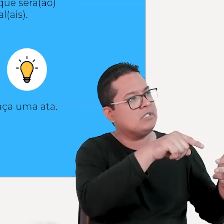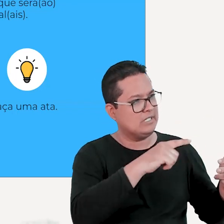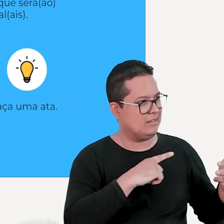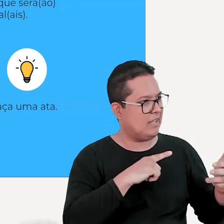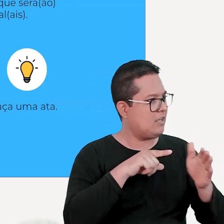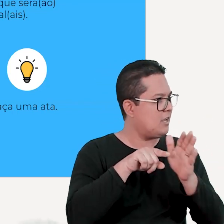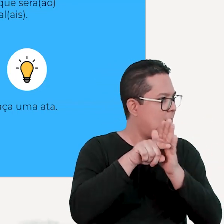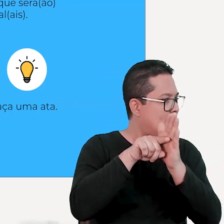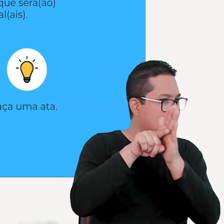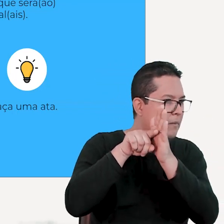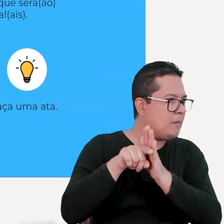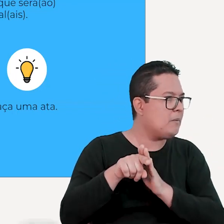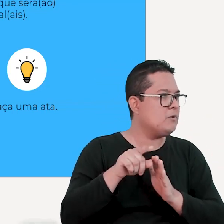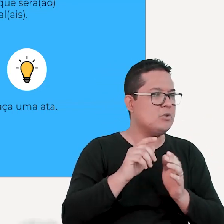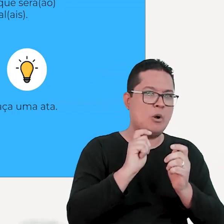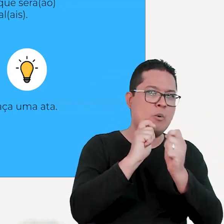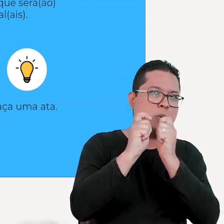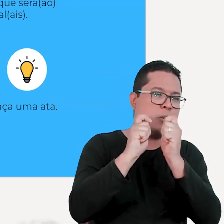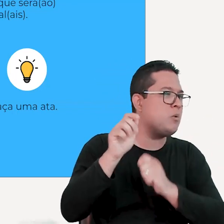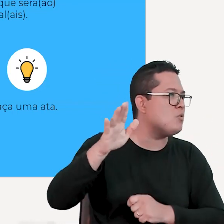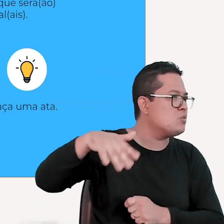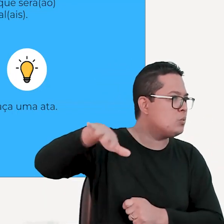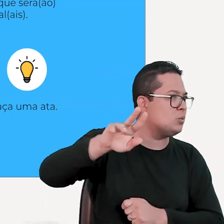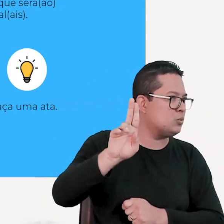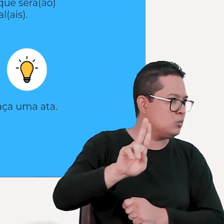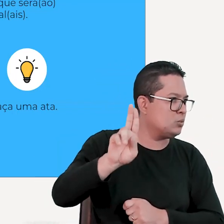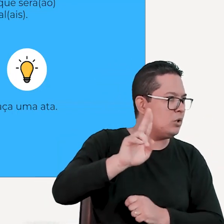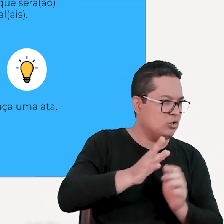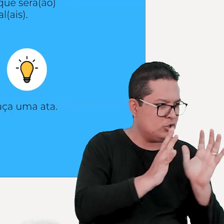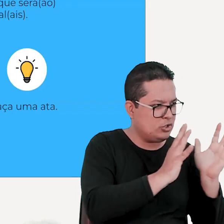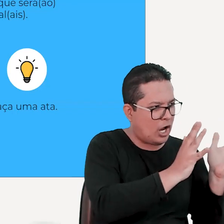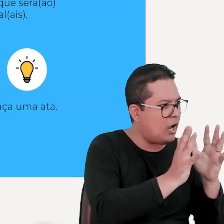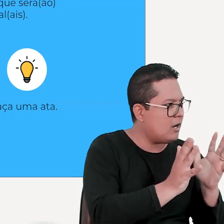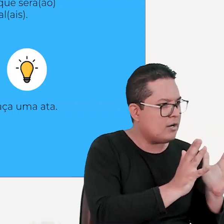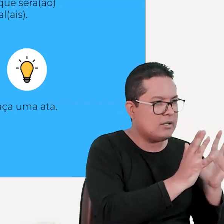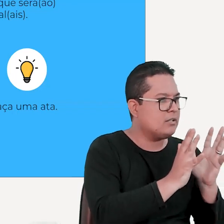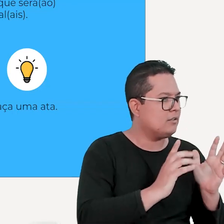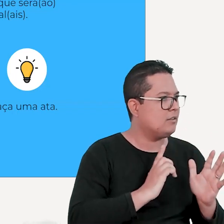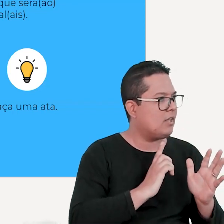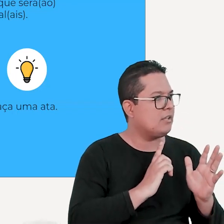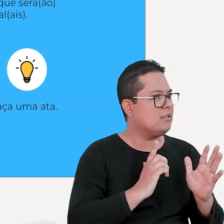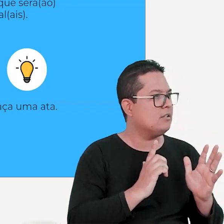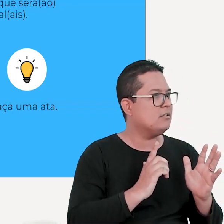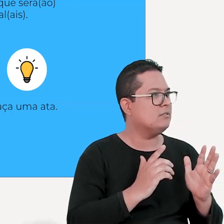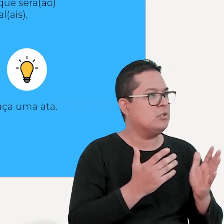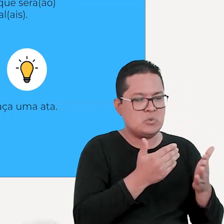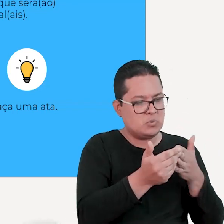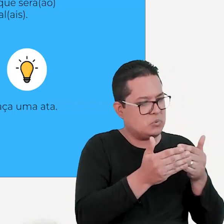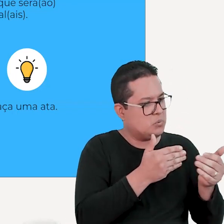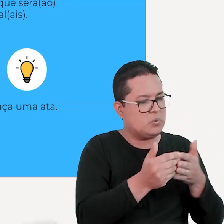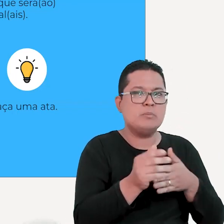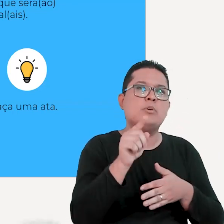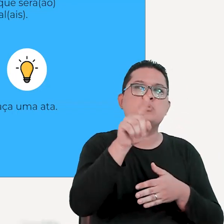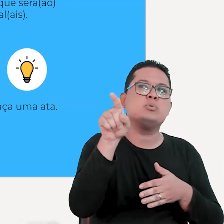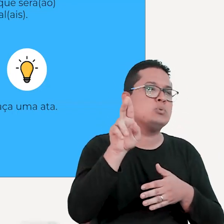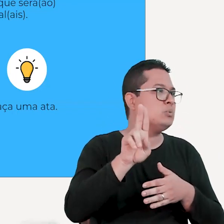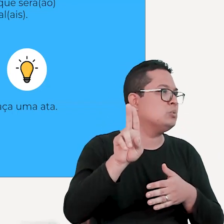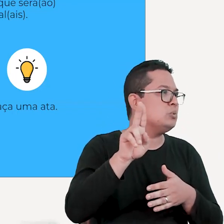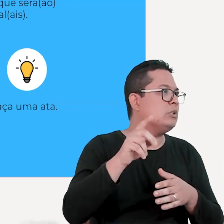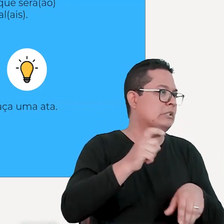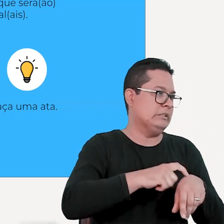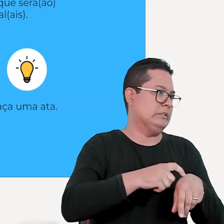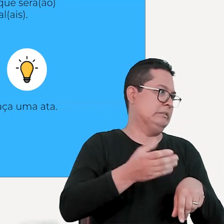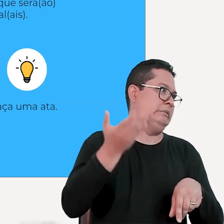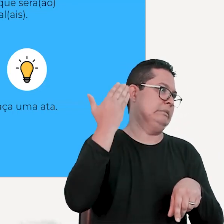1 ano, só para você entender um pouco quem é o público que vai consumir aquele produto e serviço, ou o que é esse produto